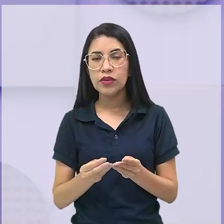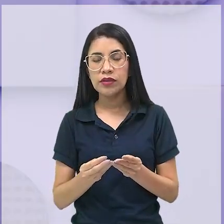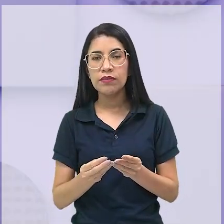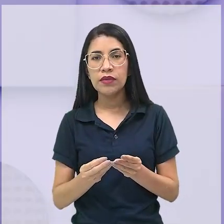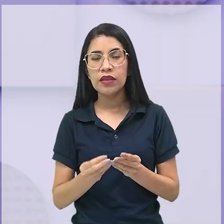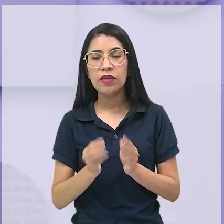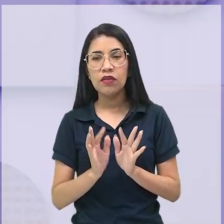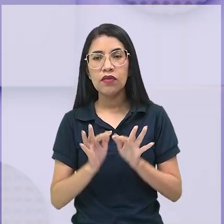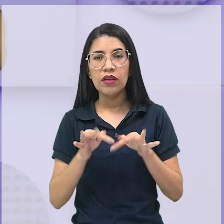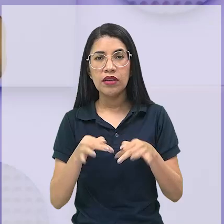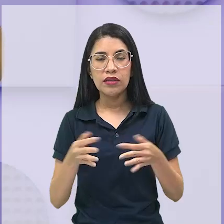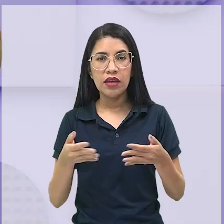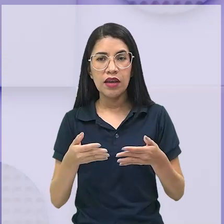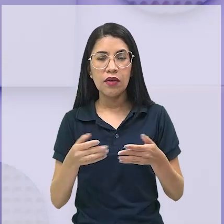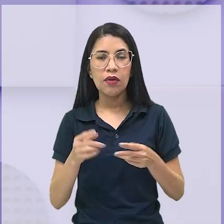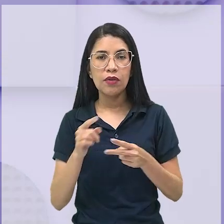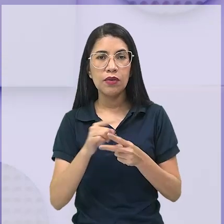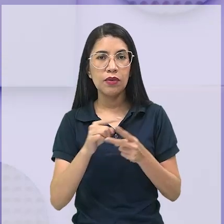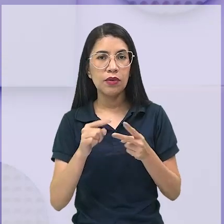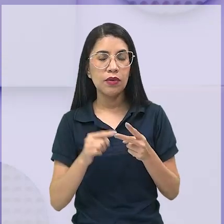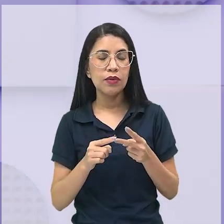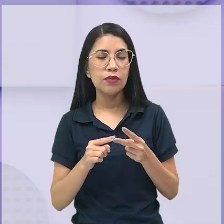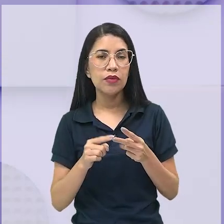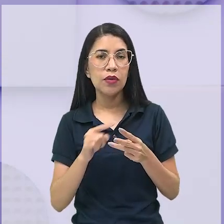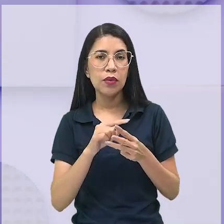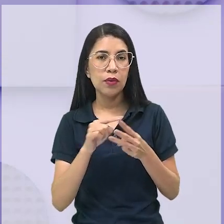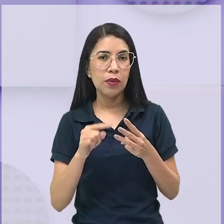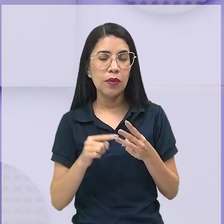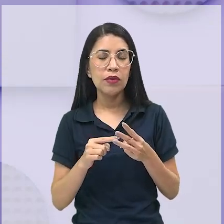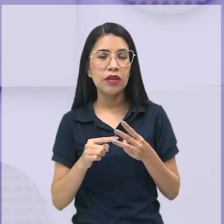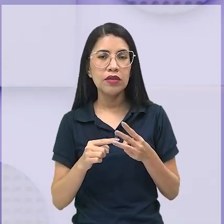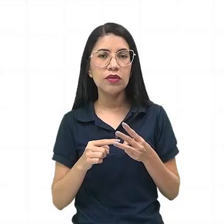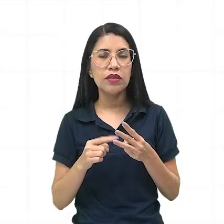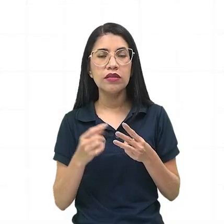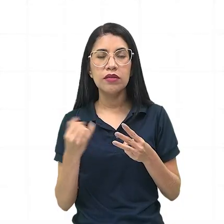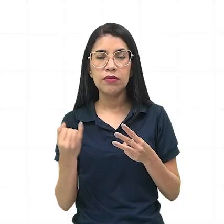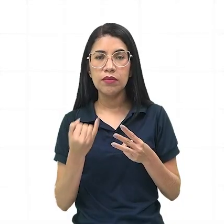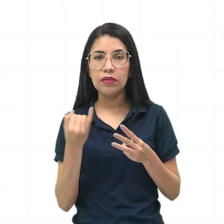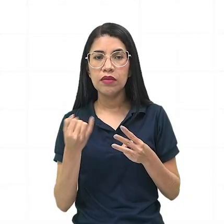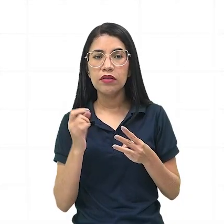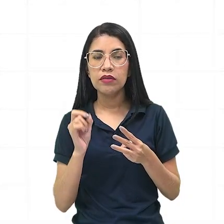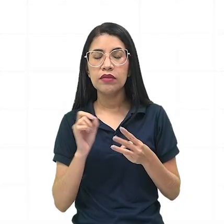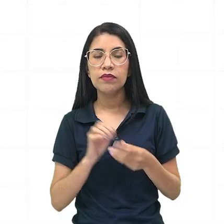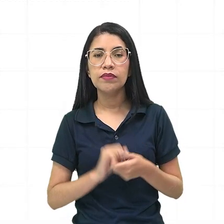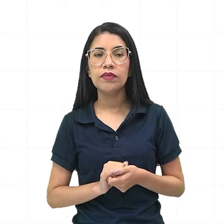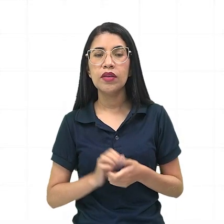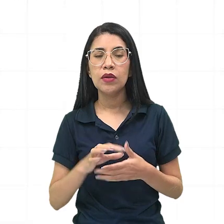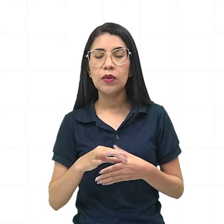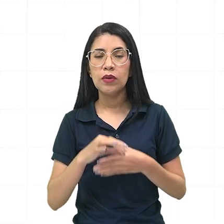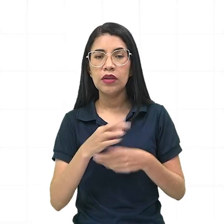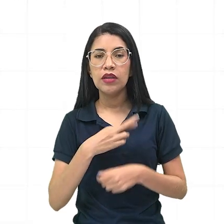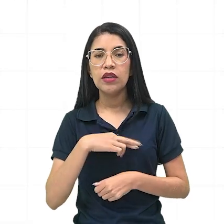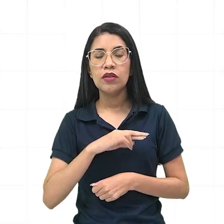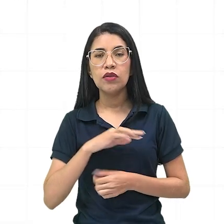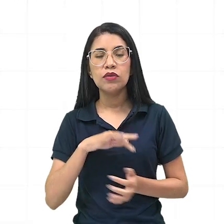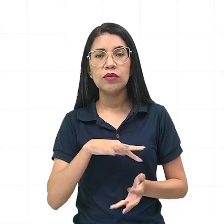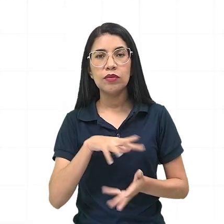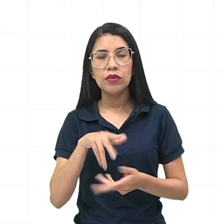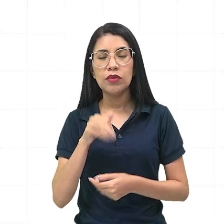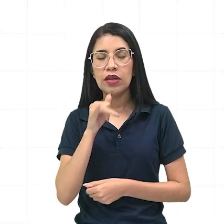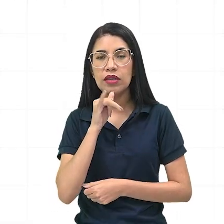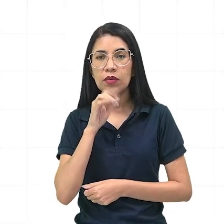eu quero finalizar com três situações bem interessantes, né? Líderes religiosos ao redor do mundo, como o